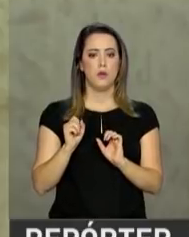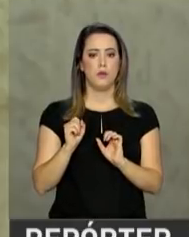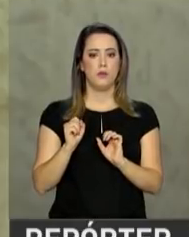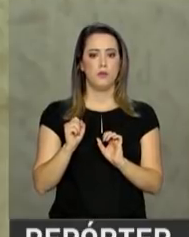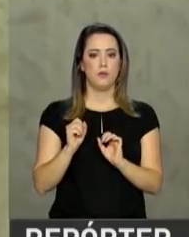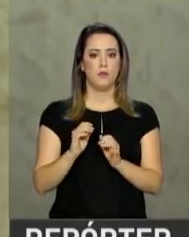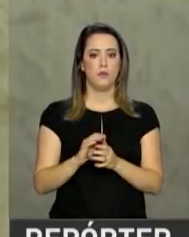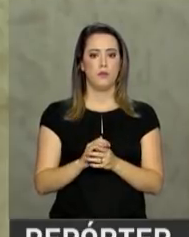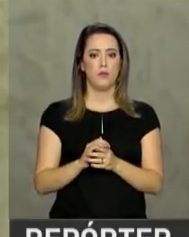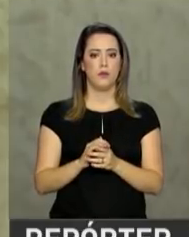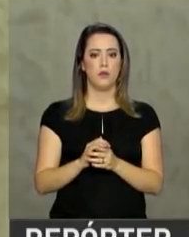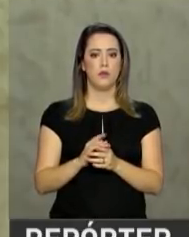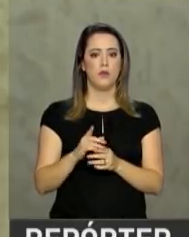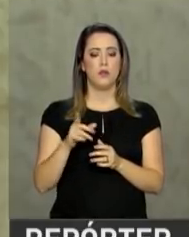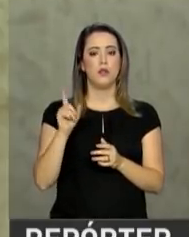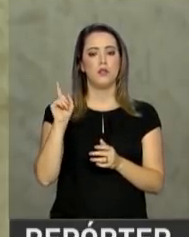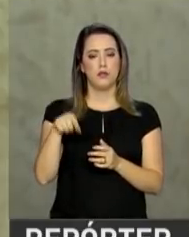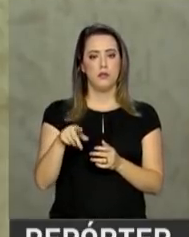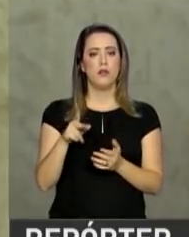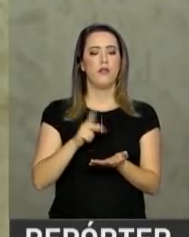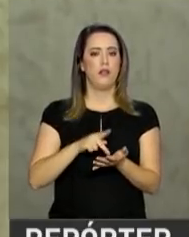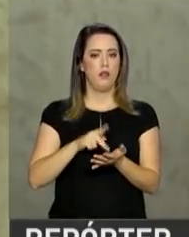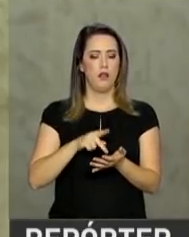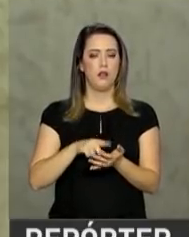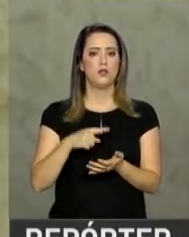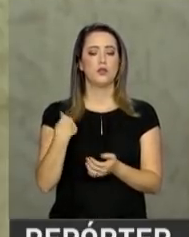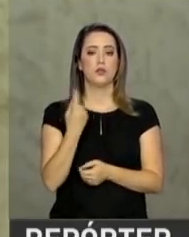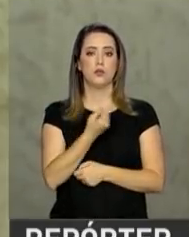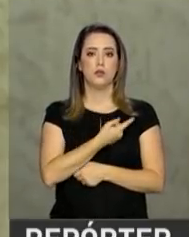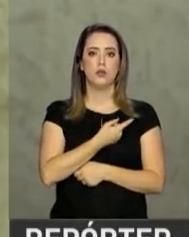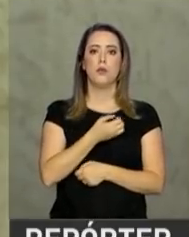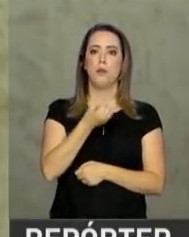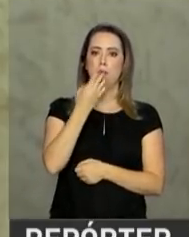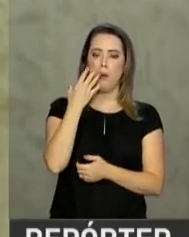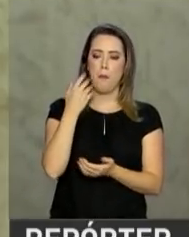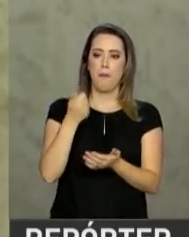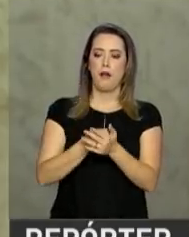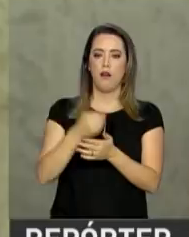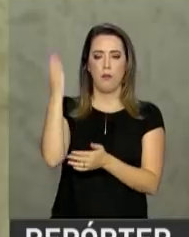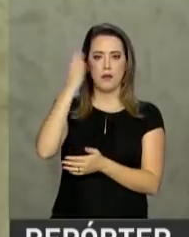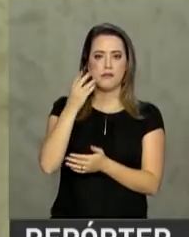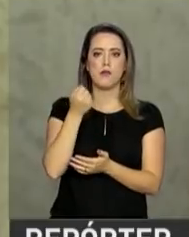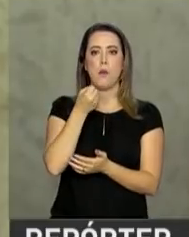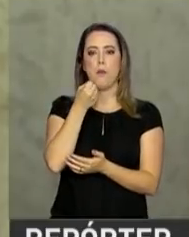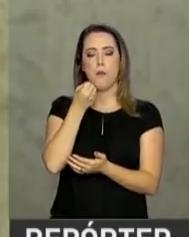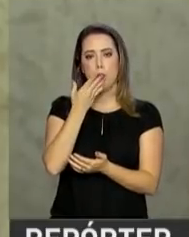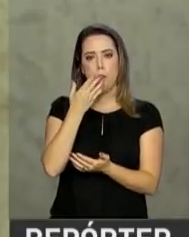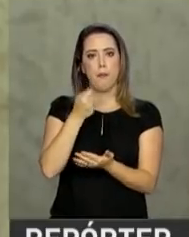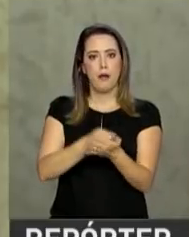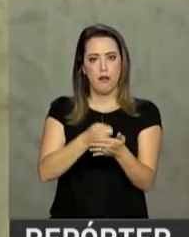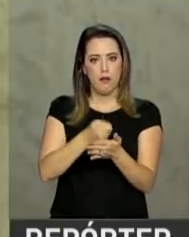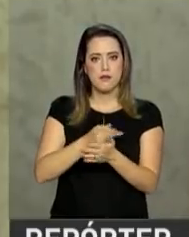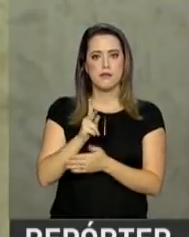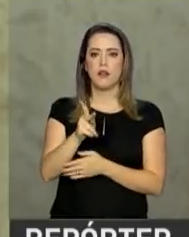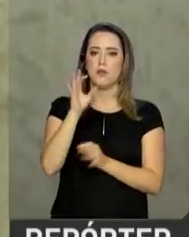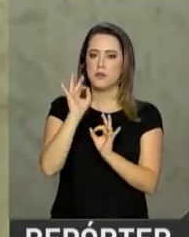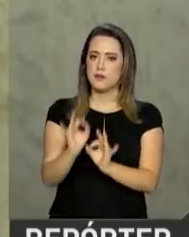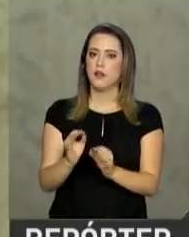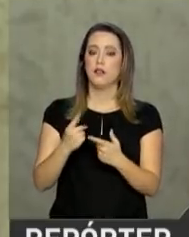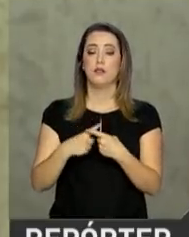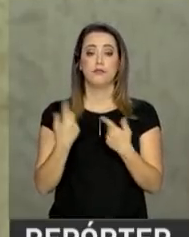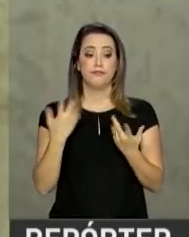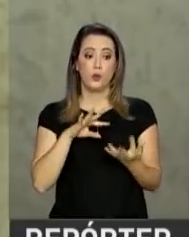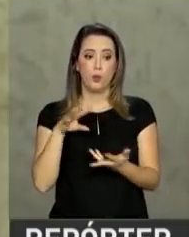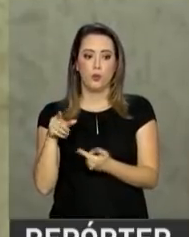honda fan da real condição de bons pagadores e por isso reunimos os líderes